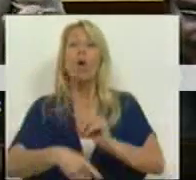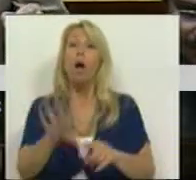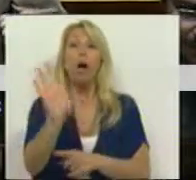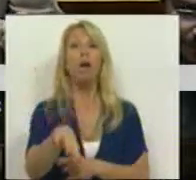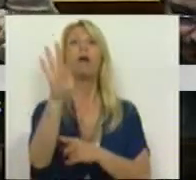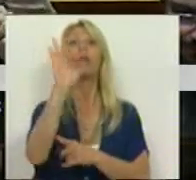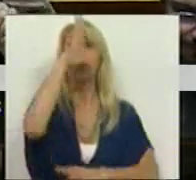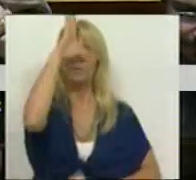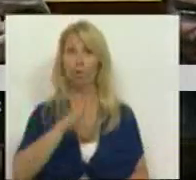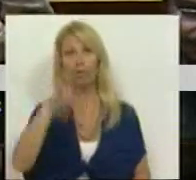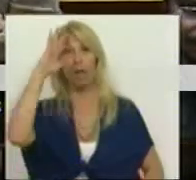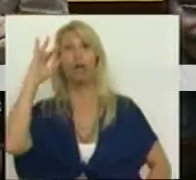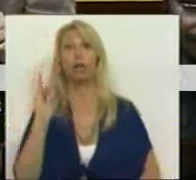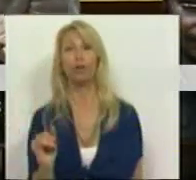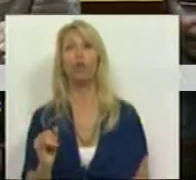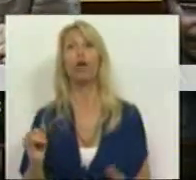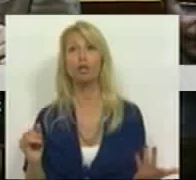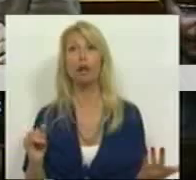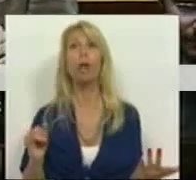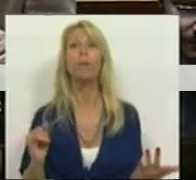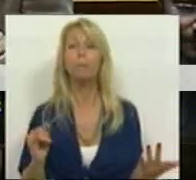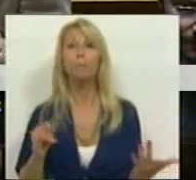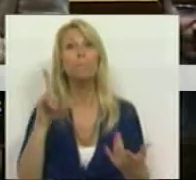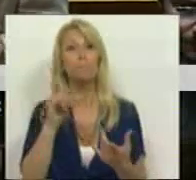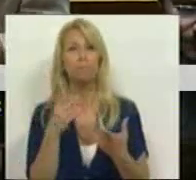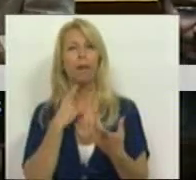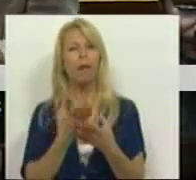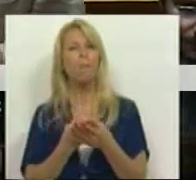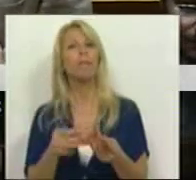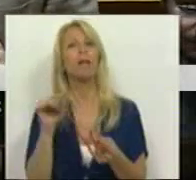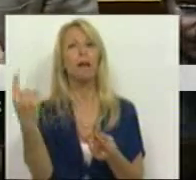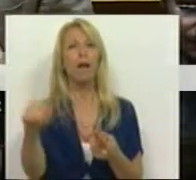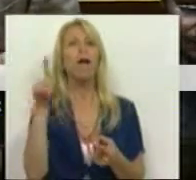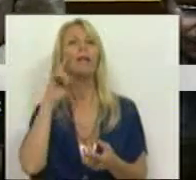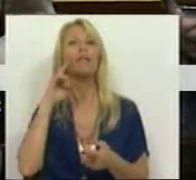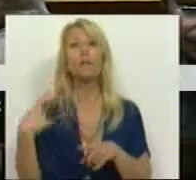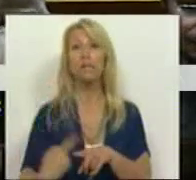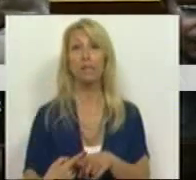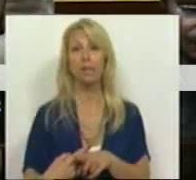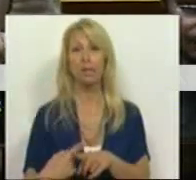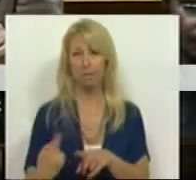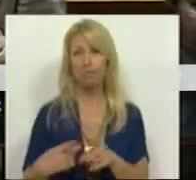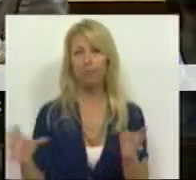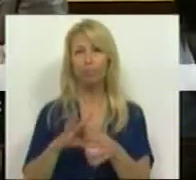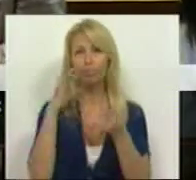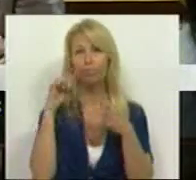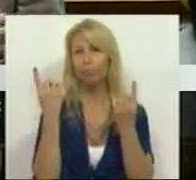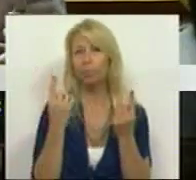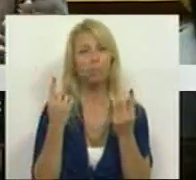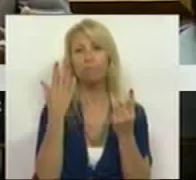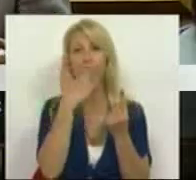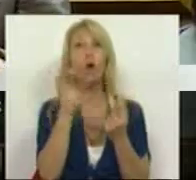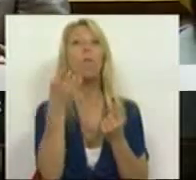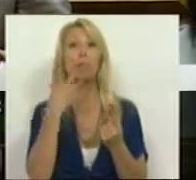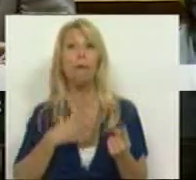Governo, ideológica, também uma matéria de defesa de interesses. E esses não são os públicos. Se fosse para defender os interesses